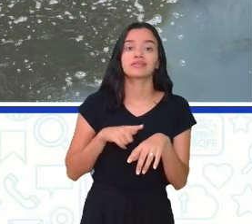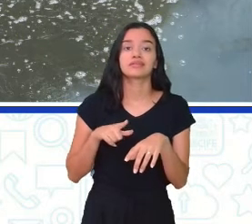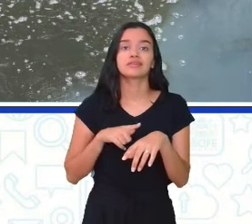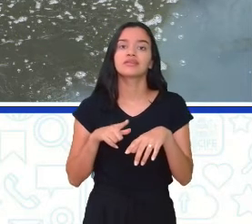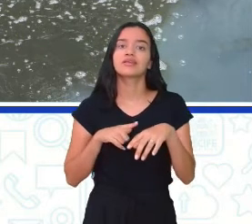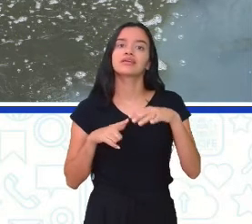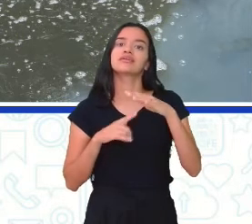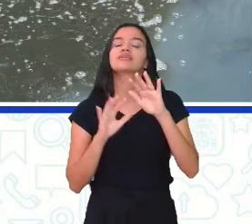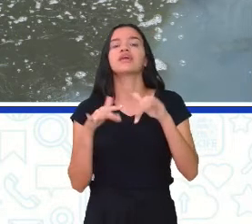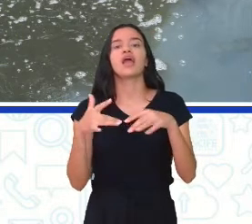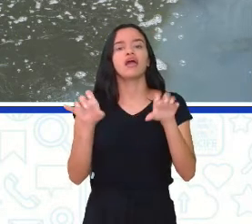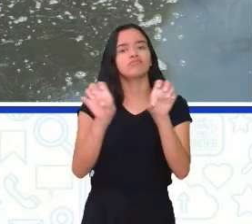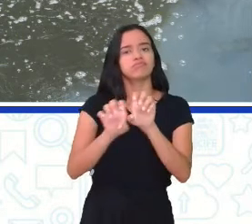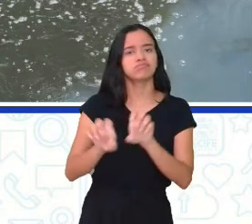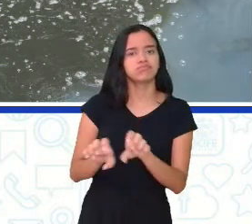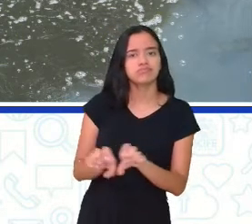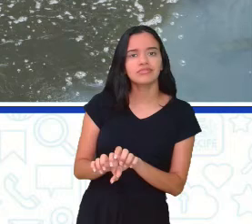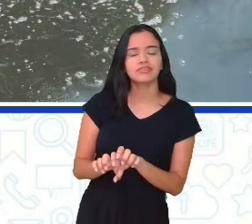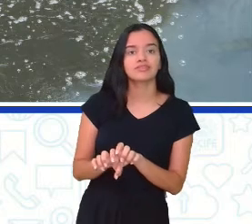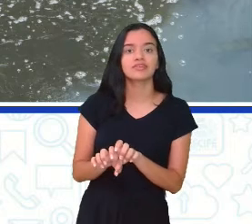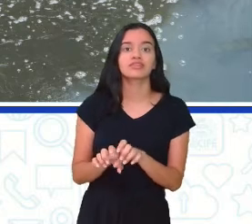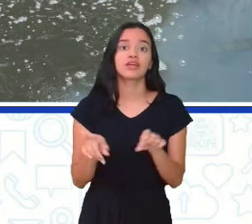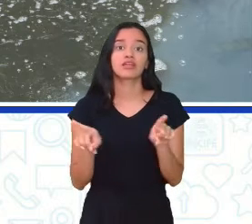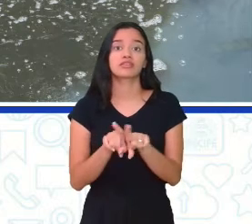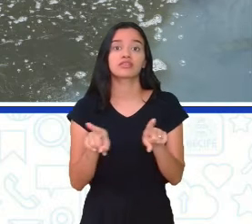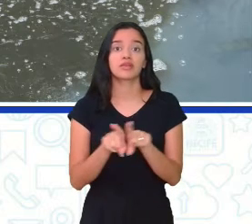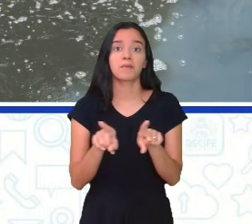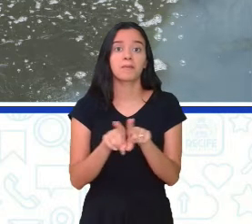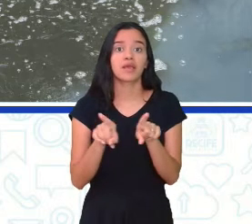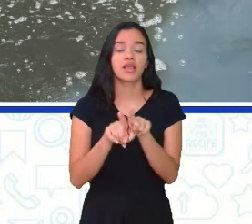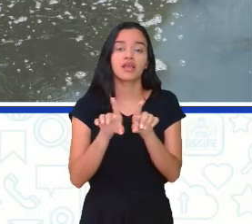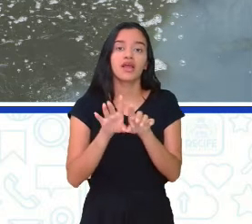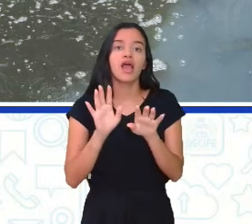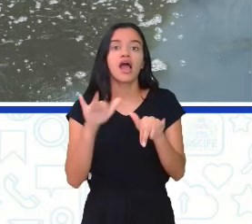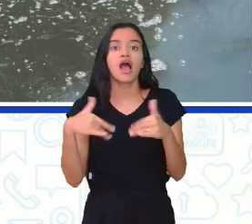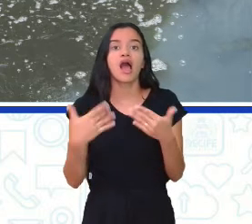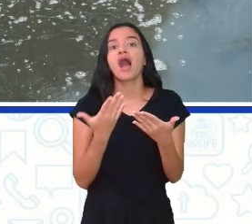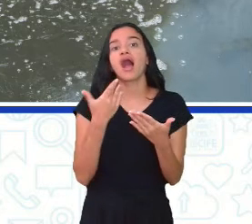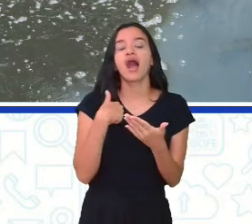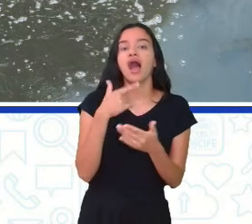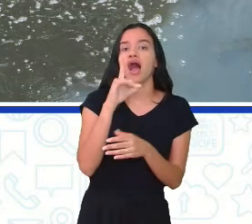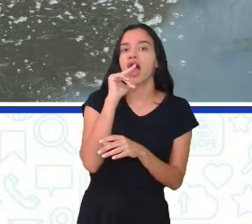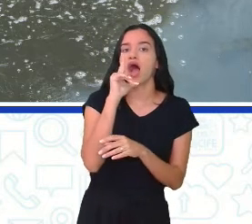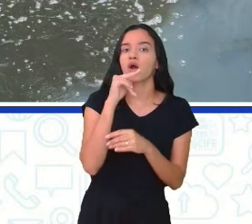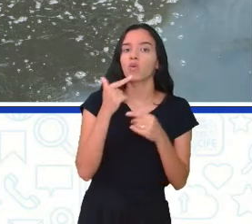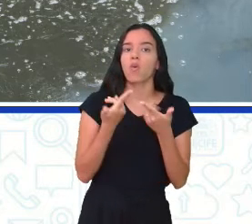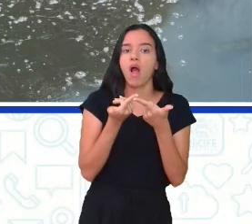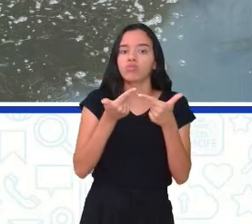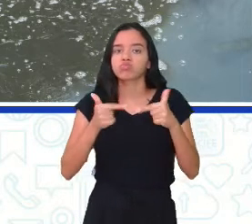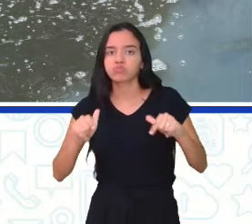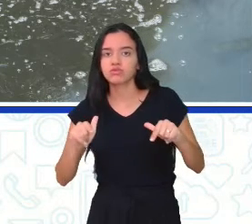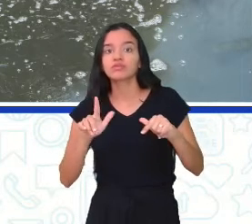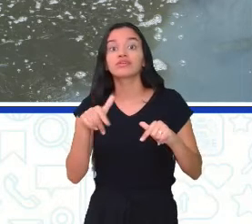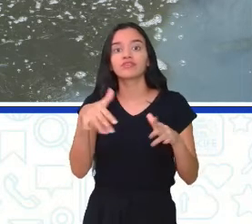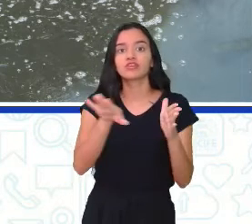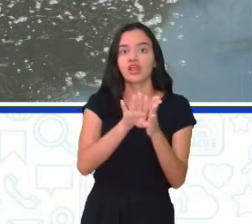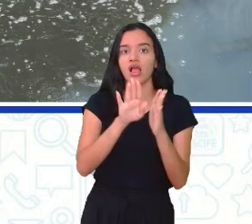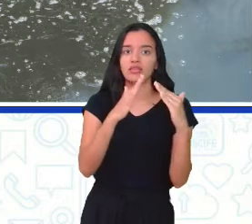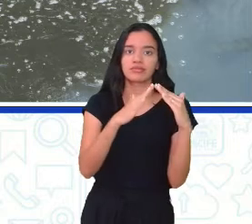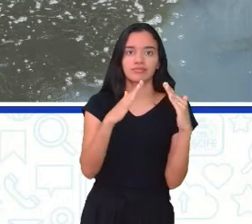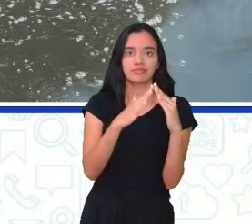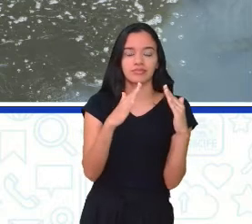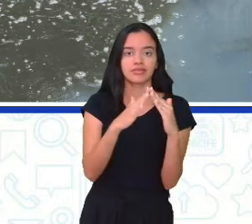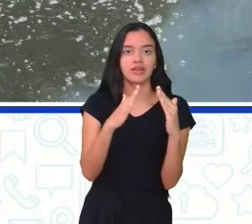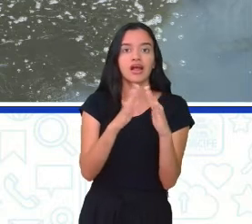engloba, aí eu já destaquei para vocês, o abastecimento de água, ou seja, água potável que vai chegar aí na sua casa, o